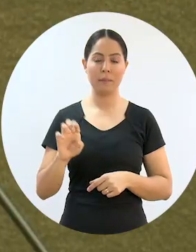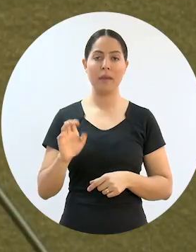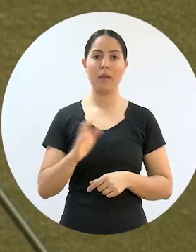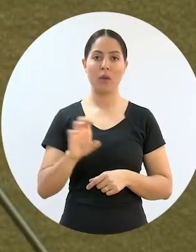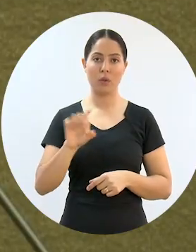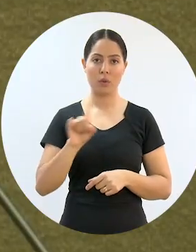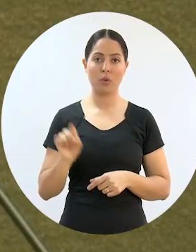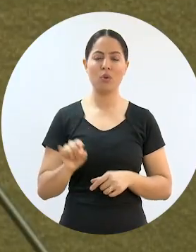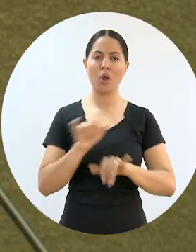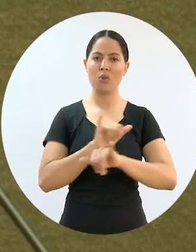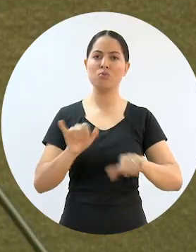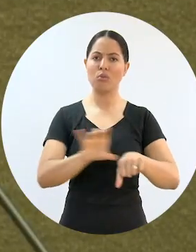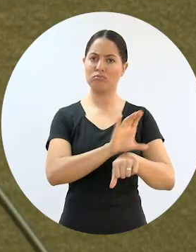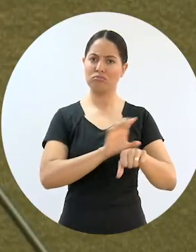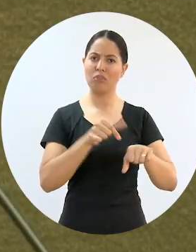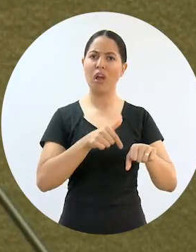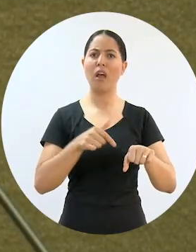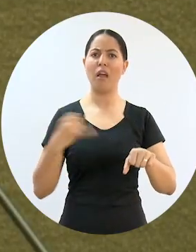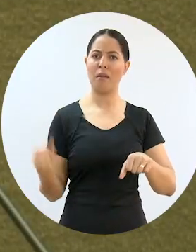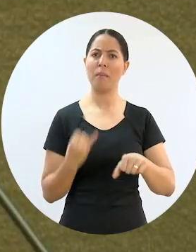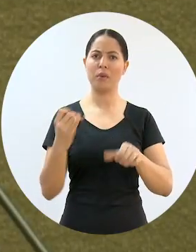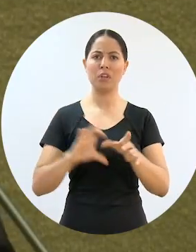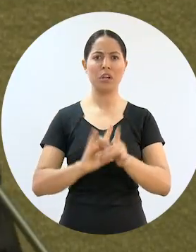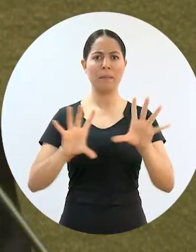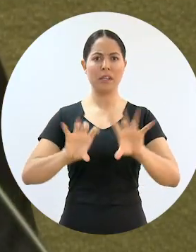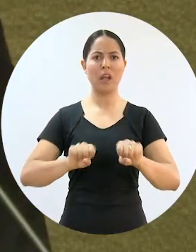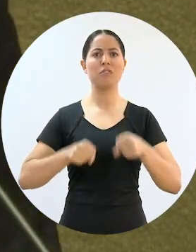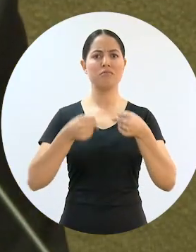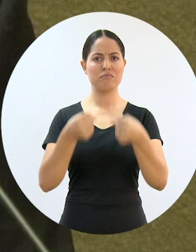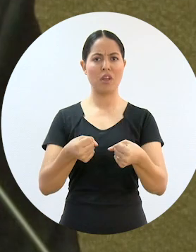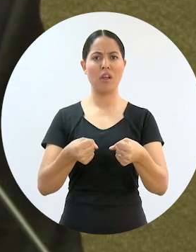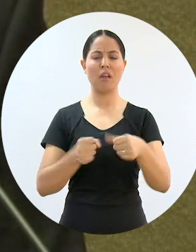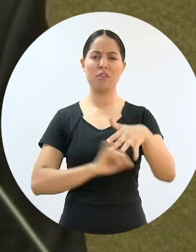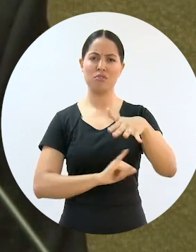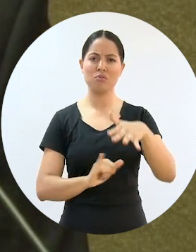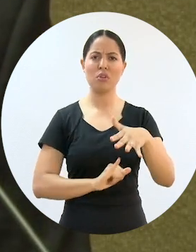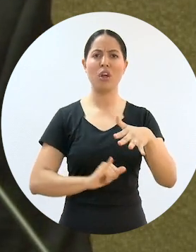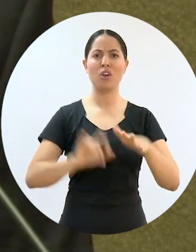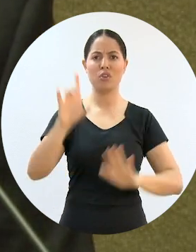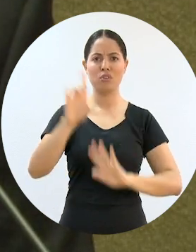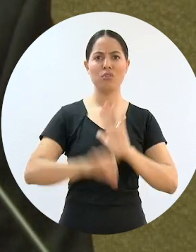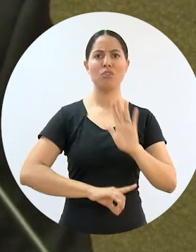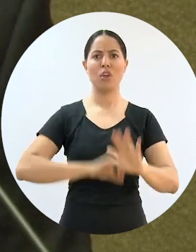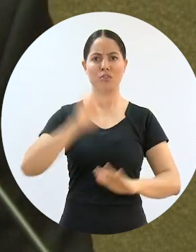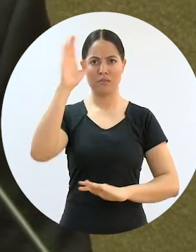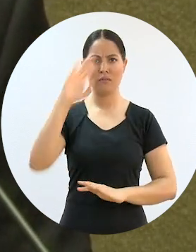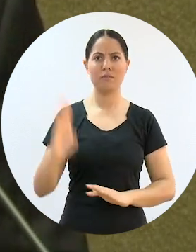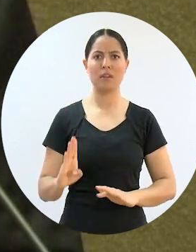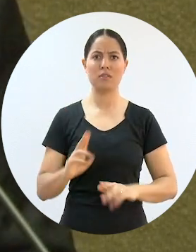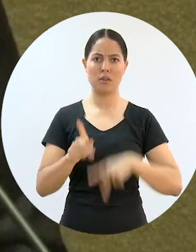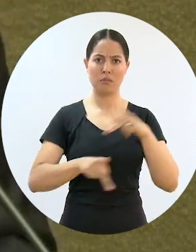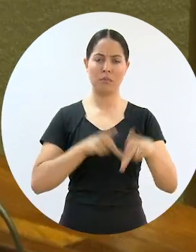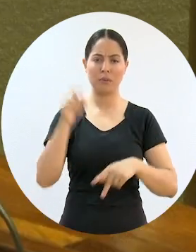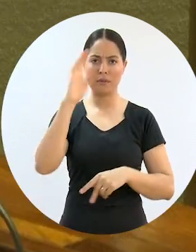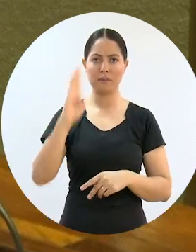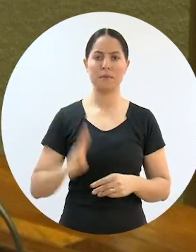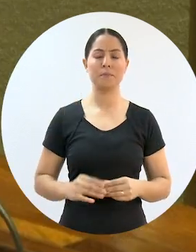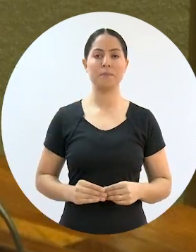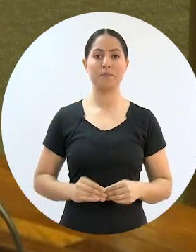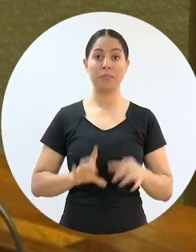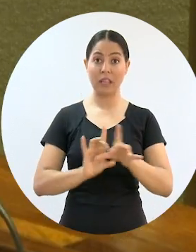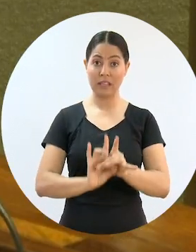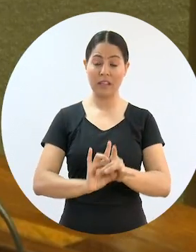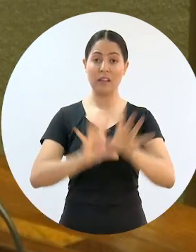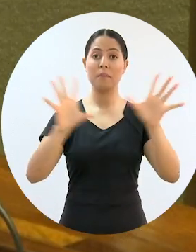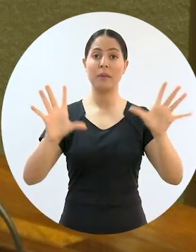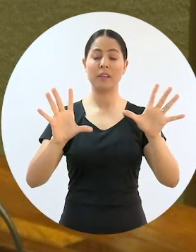enalteceu a Constituição da República como um instrumento de liberdade e de fortalecimento de instituições do Estado e do povo brasileiro. A